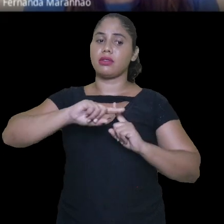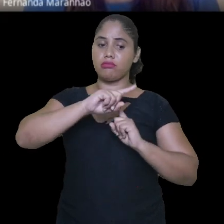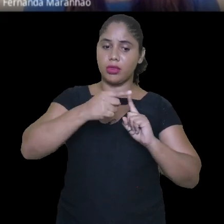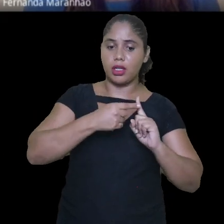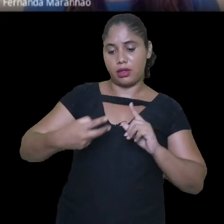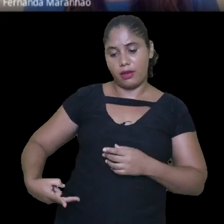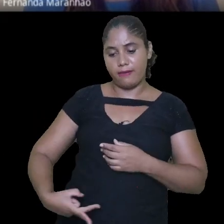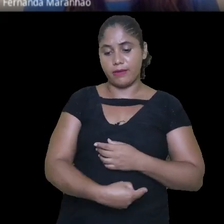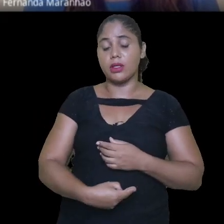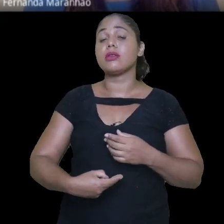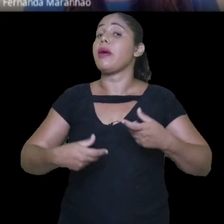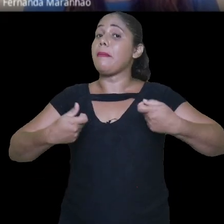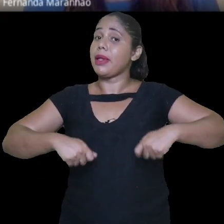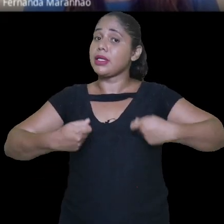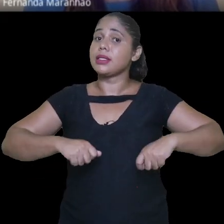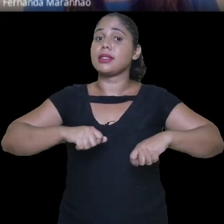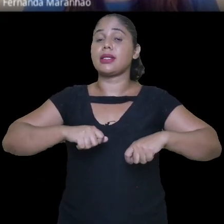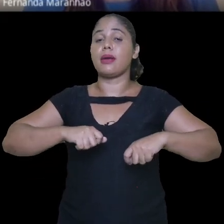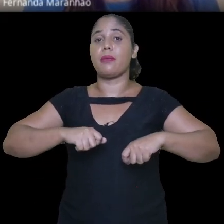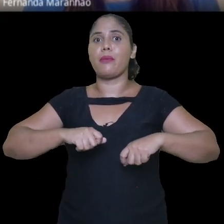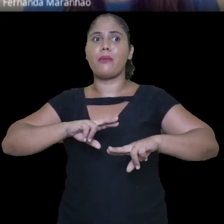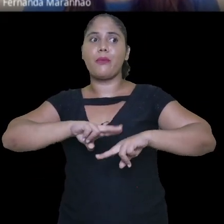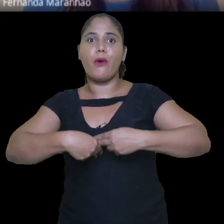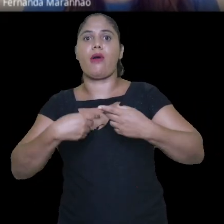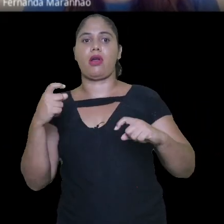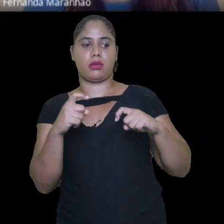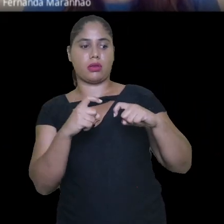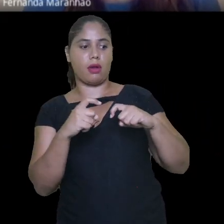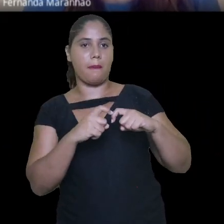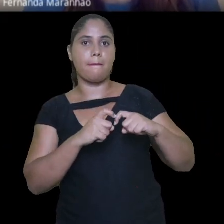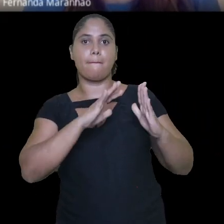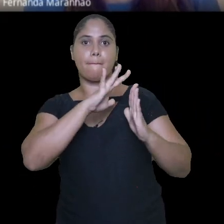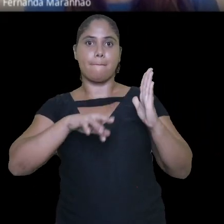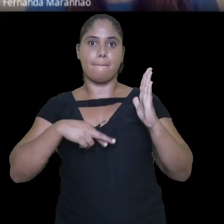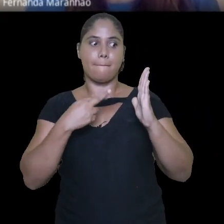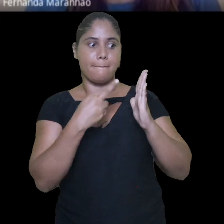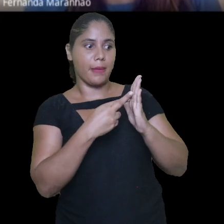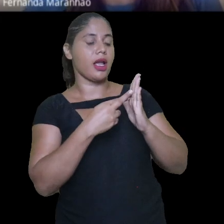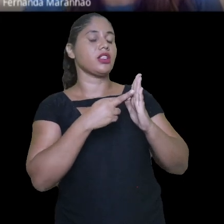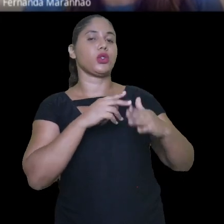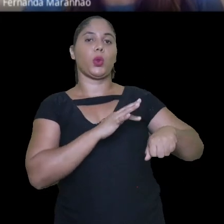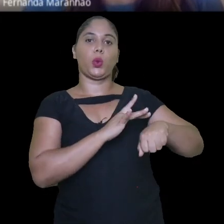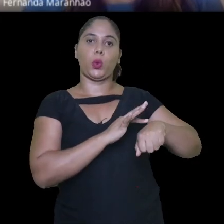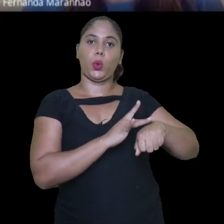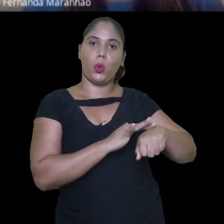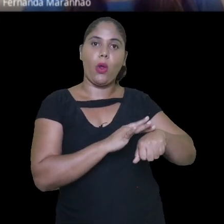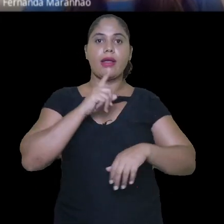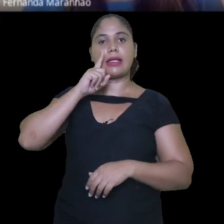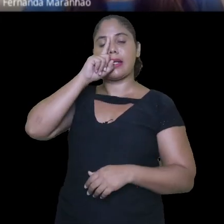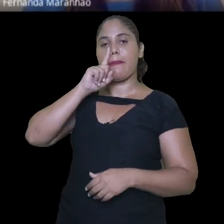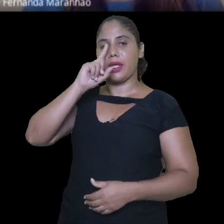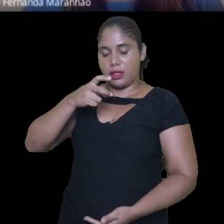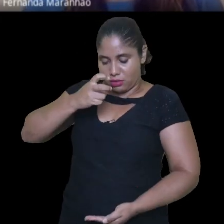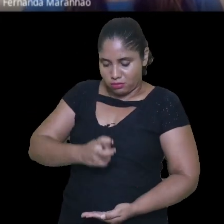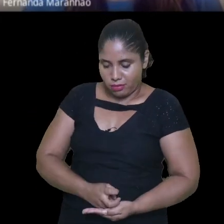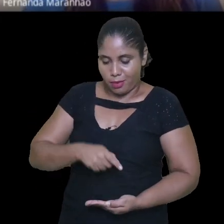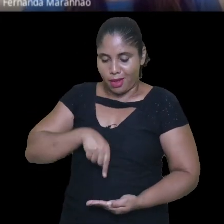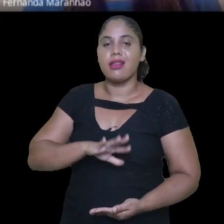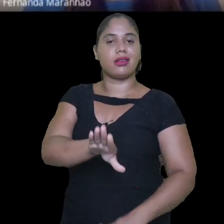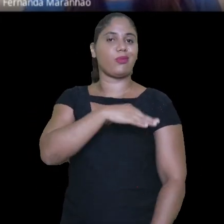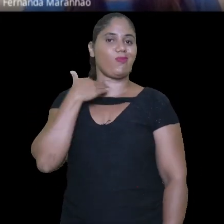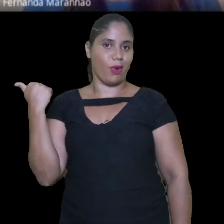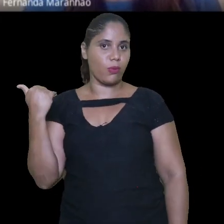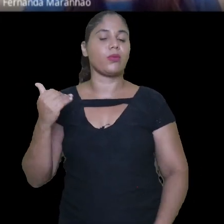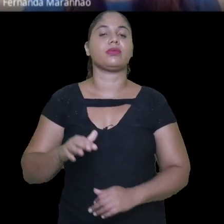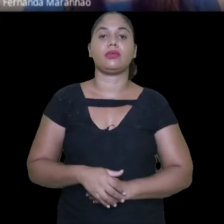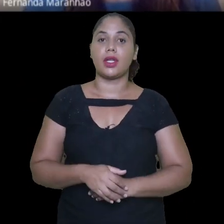binômio, e que, por isso, a gravidez tem que ser ativamente interrompida. Nesse nosso próximo